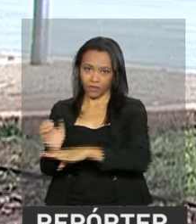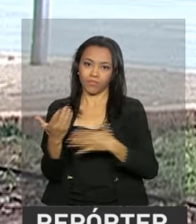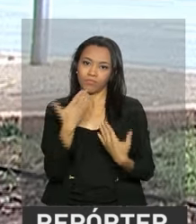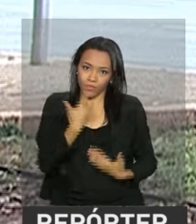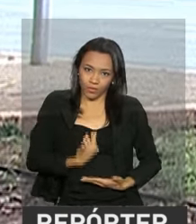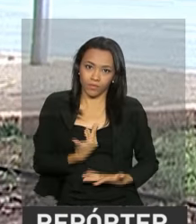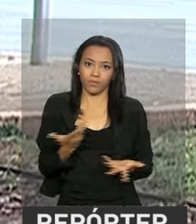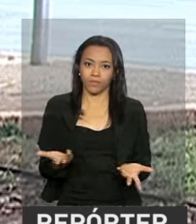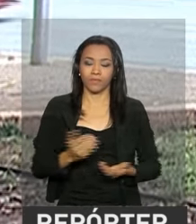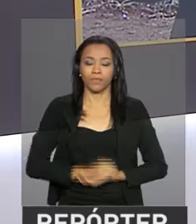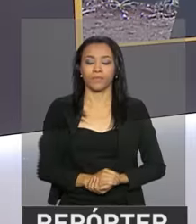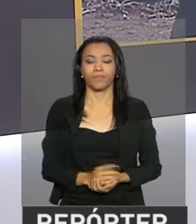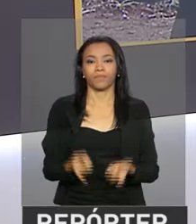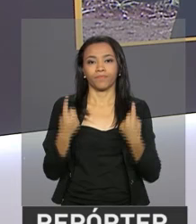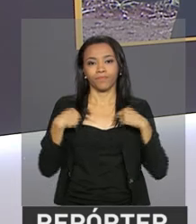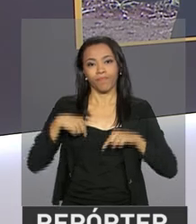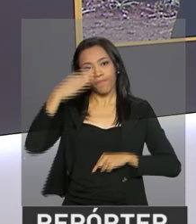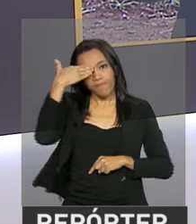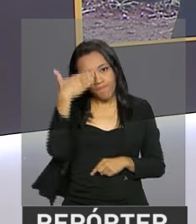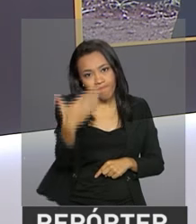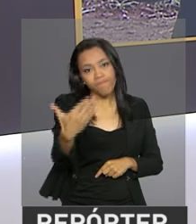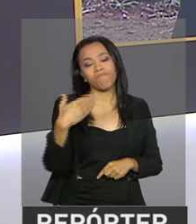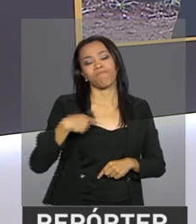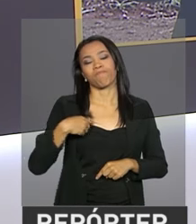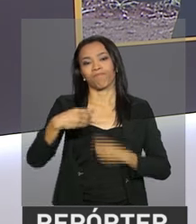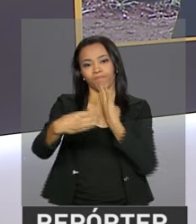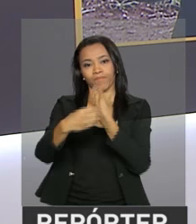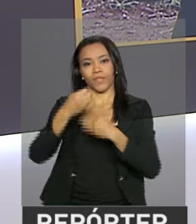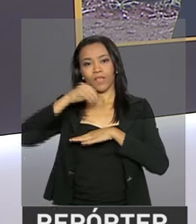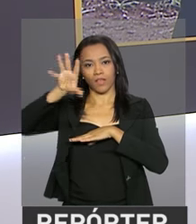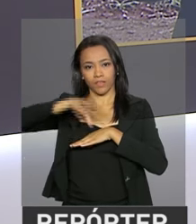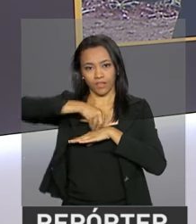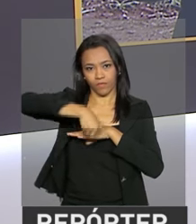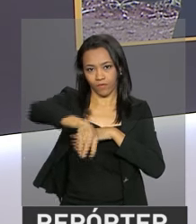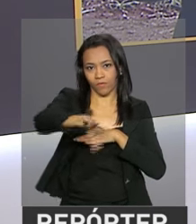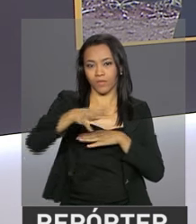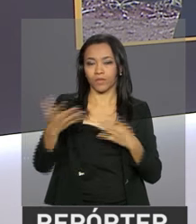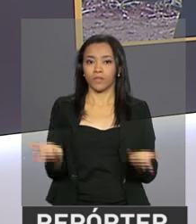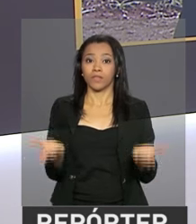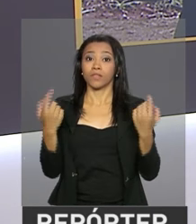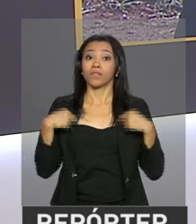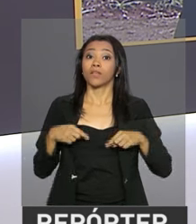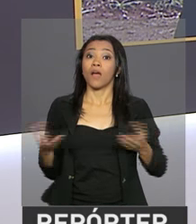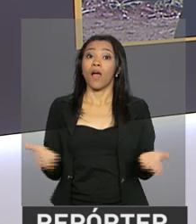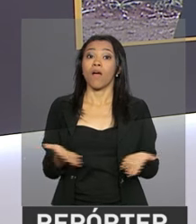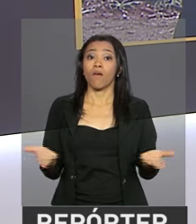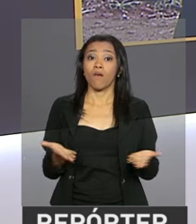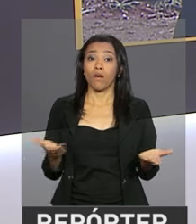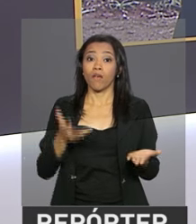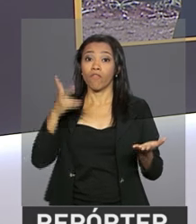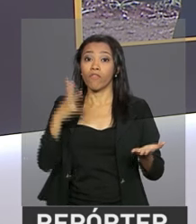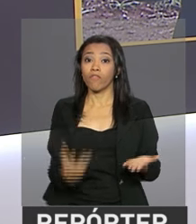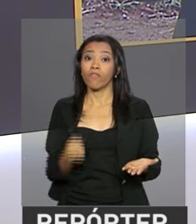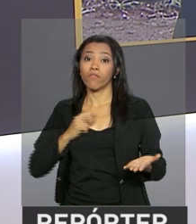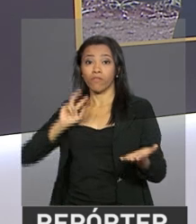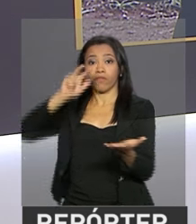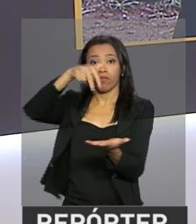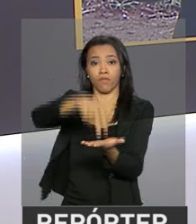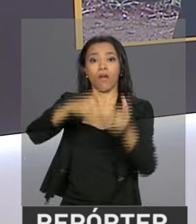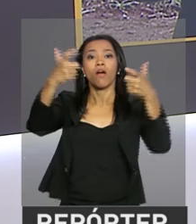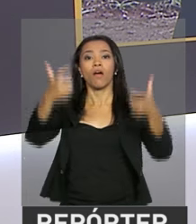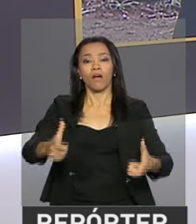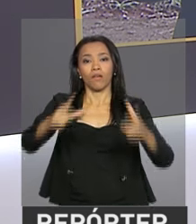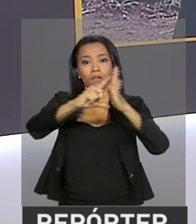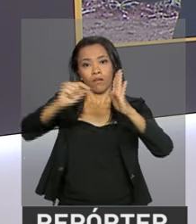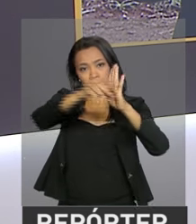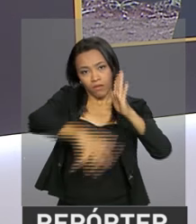leandro brigam pelas suas informações a esplanada dos ministérios e vamos agora o palácio do planalto porque hoje